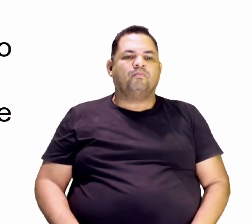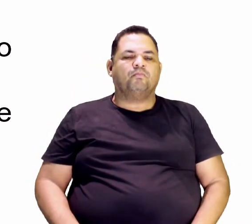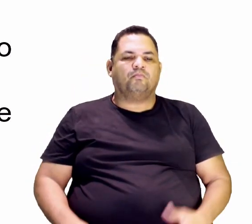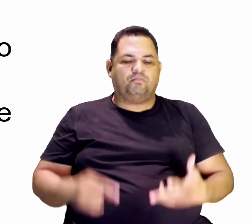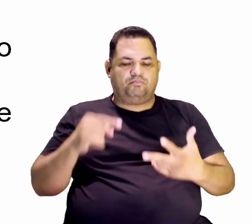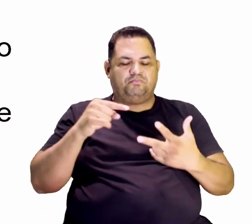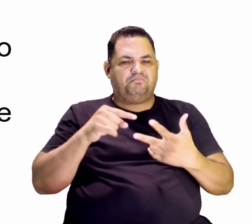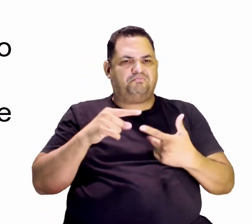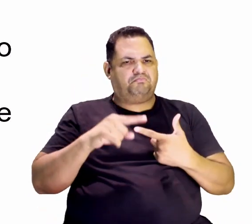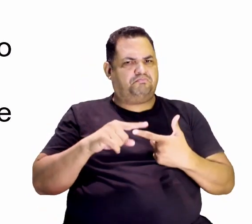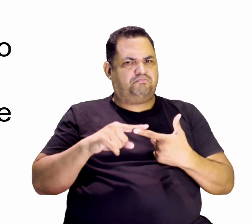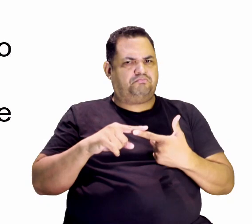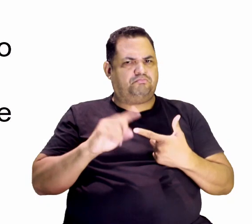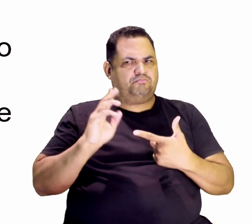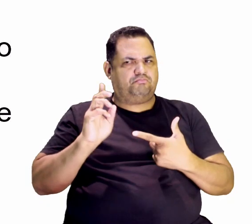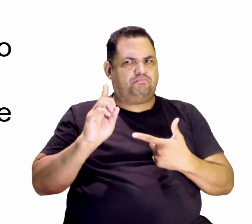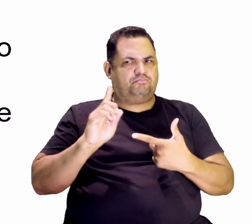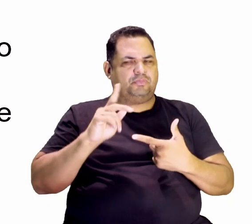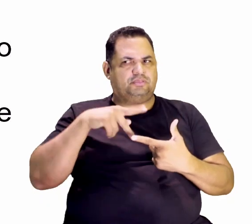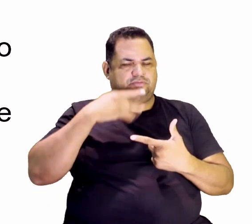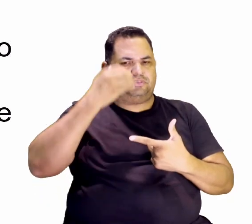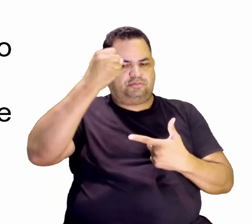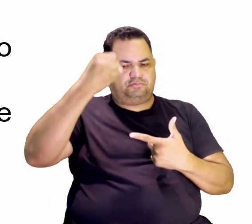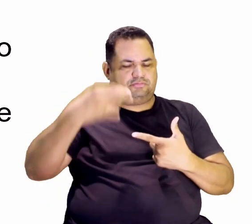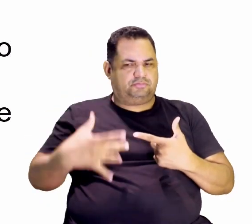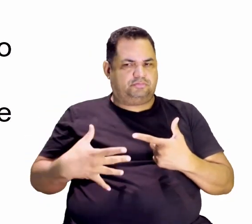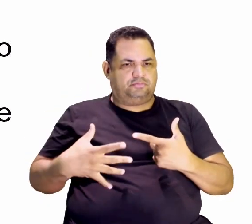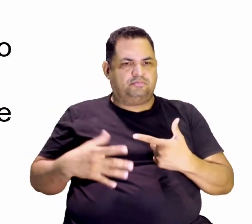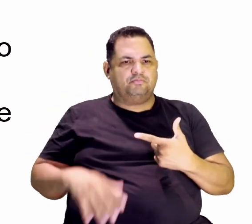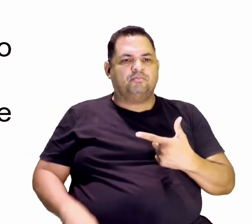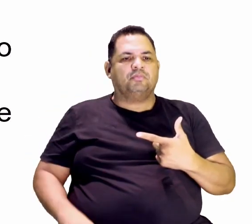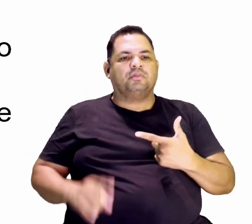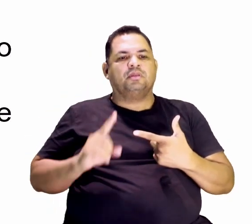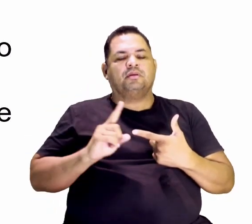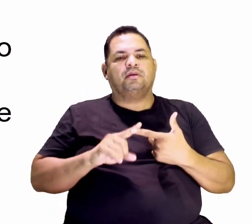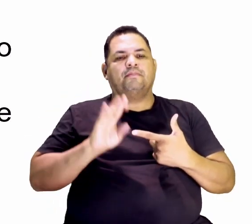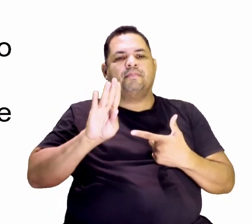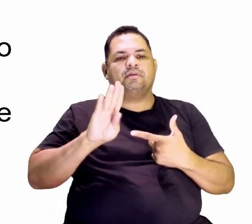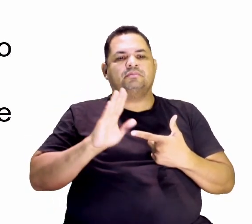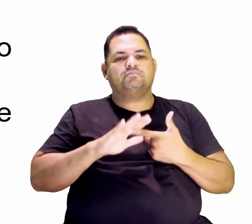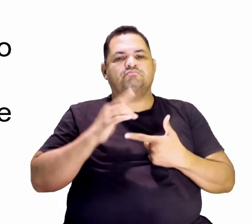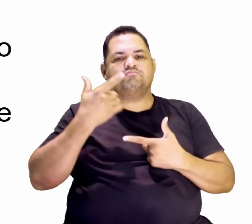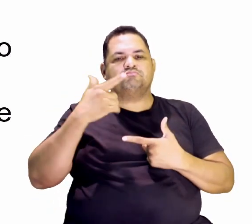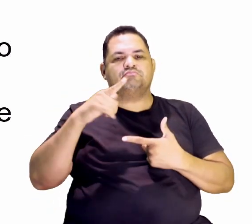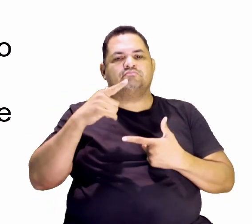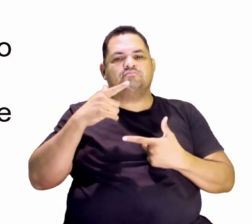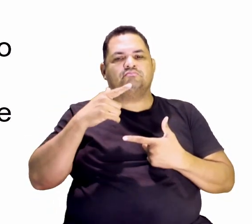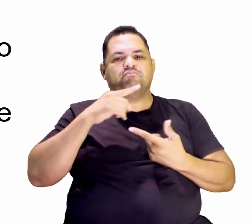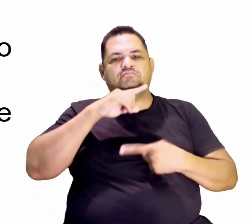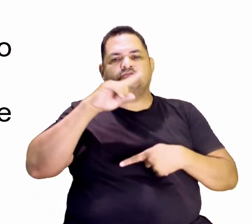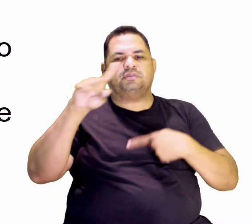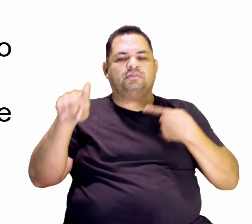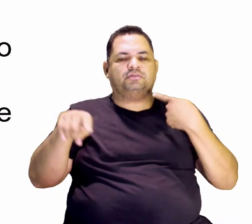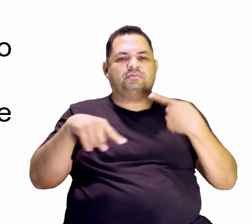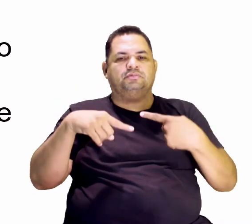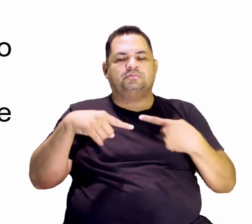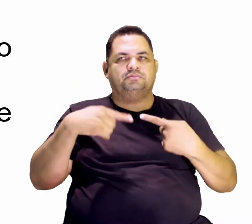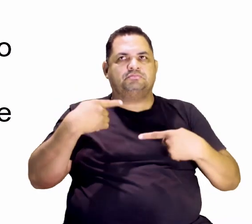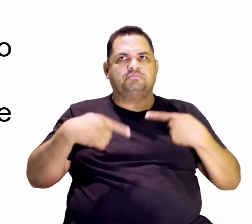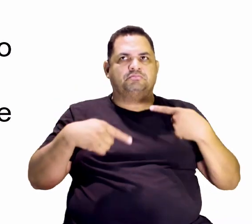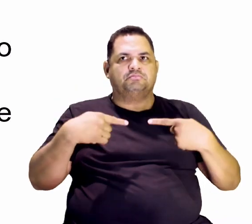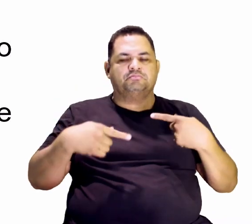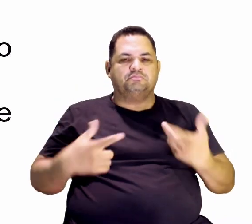Será que a gente mencionou alguma coisa do tipo na aula? Nesses grupos, na letra B, diz que tem a inexistência ao interesse à